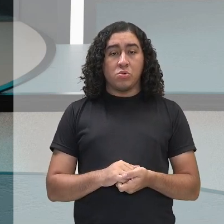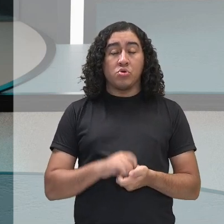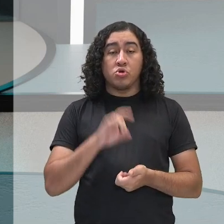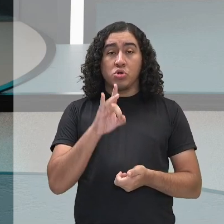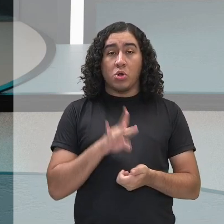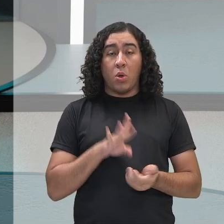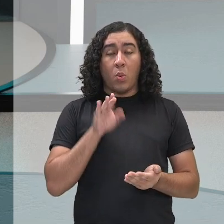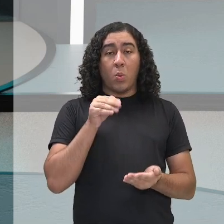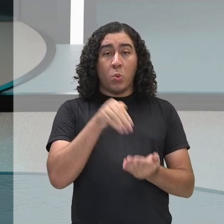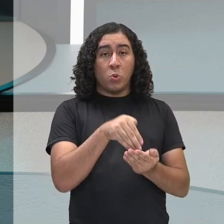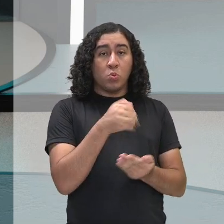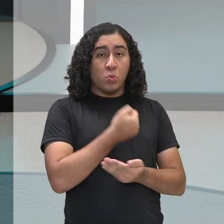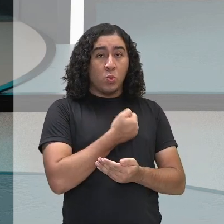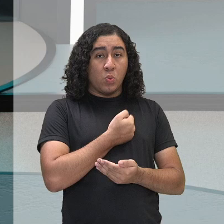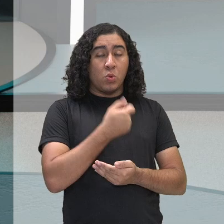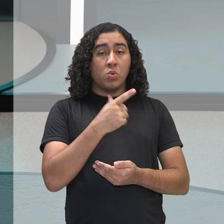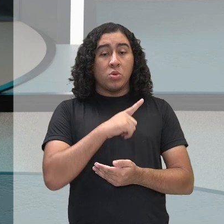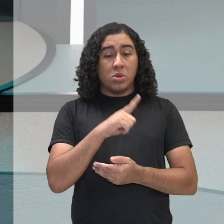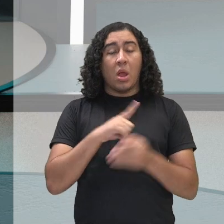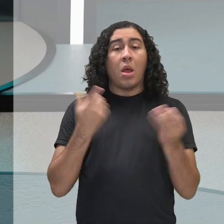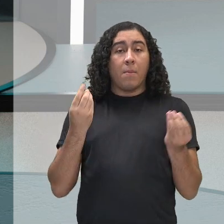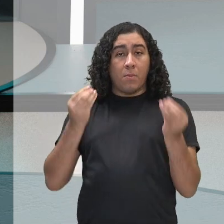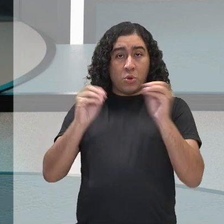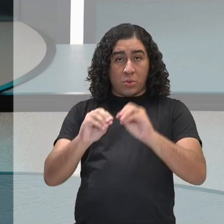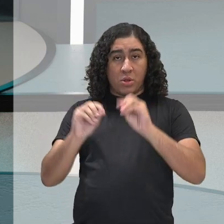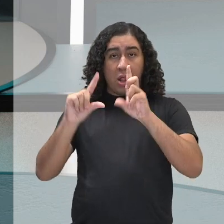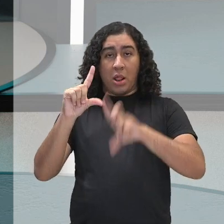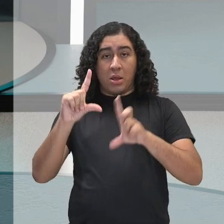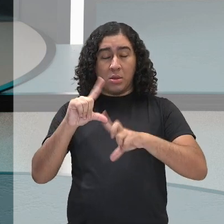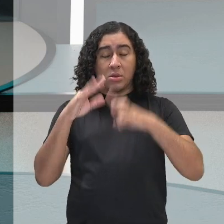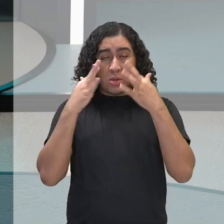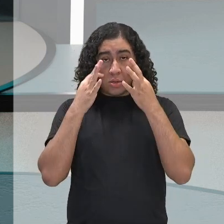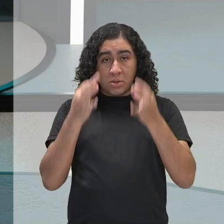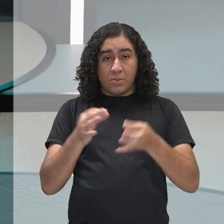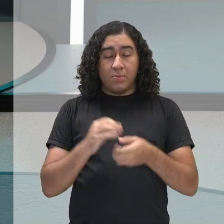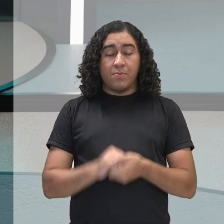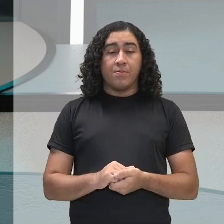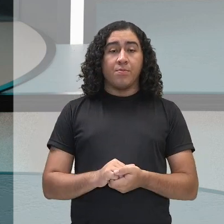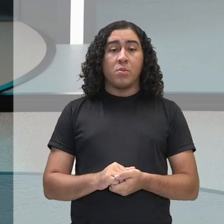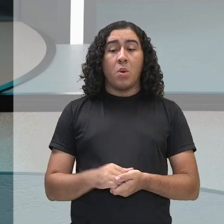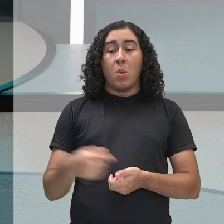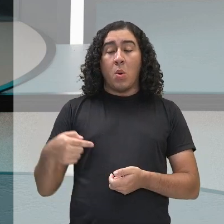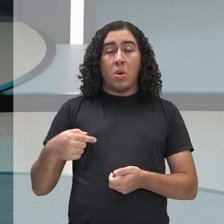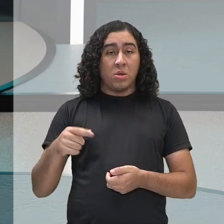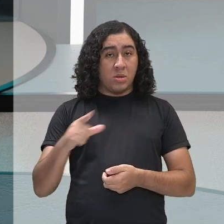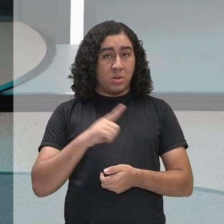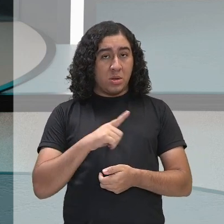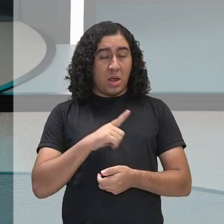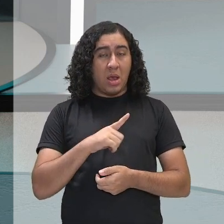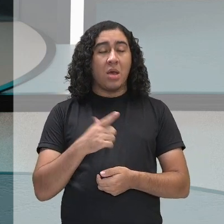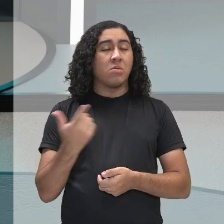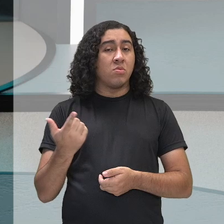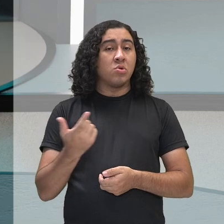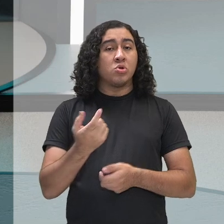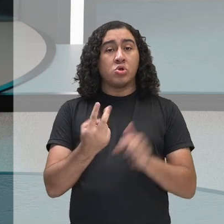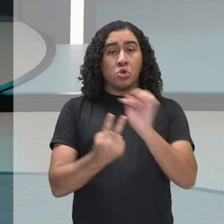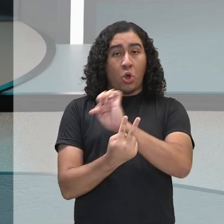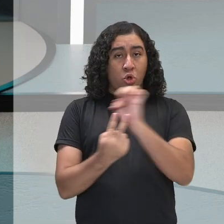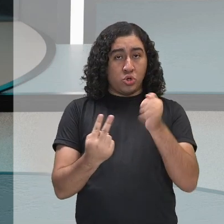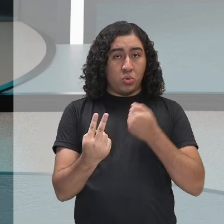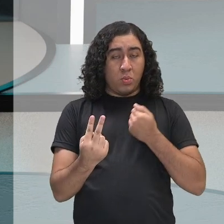número é escrito na forma ordinal. Olha só, atenção, ó. Então, o primeiro número do número composto é sempre o